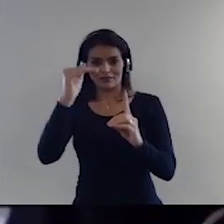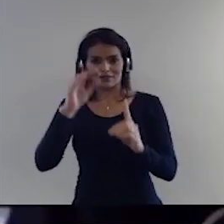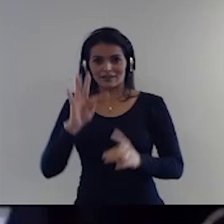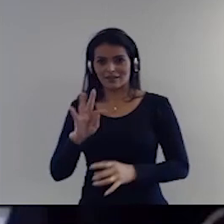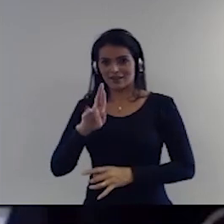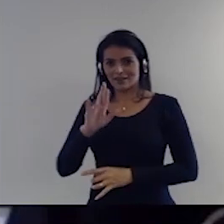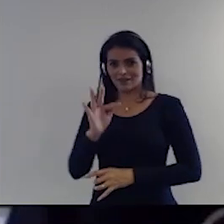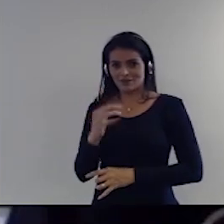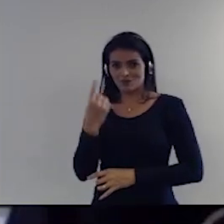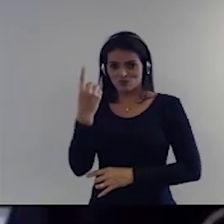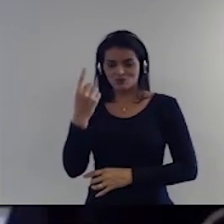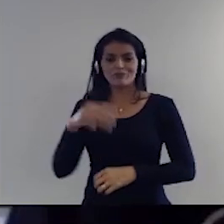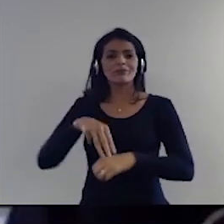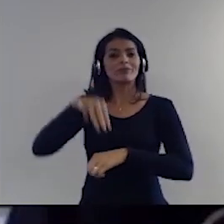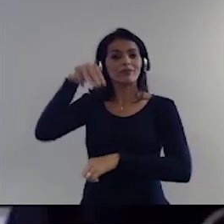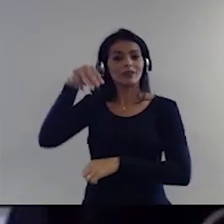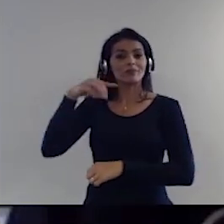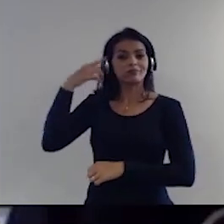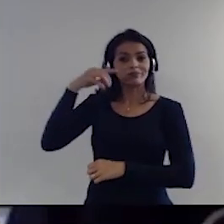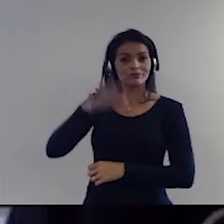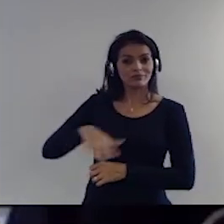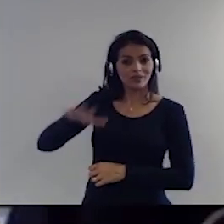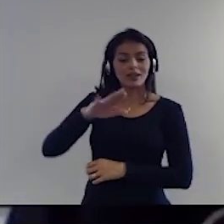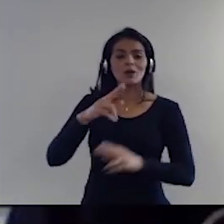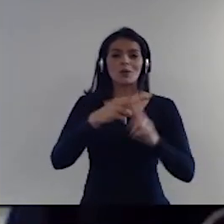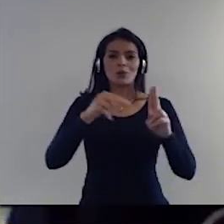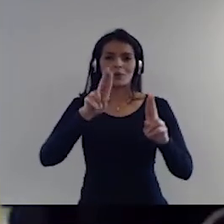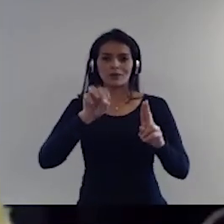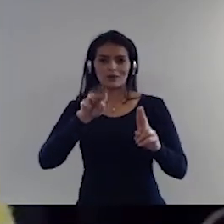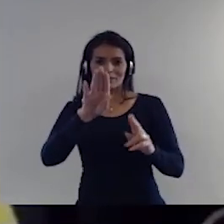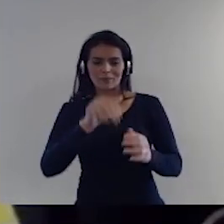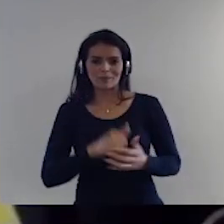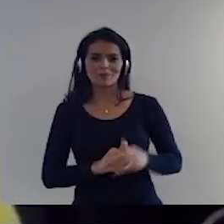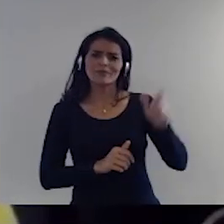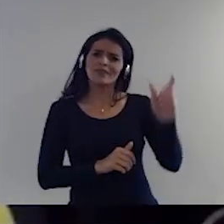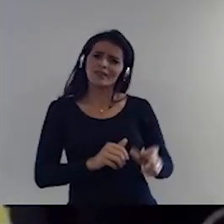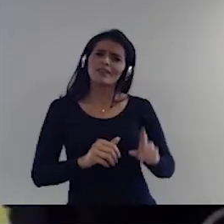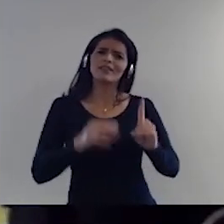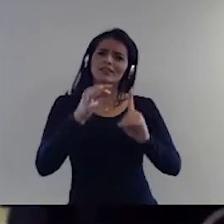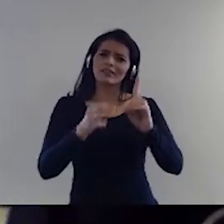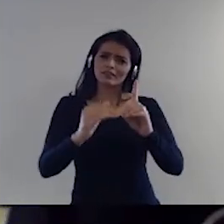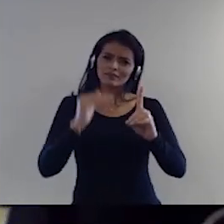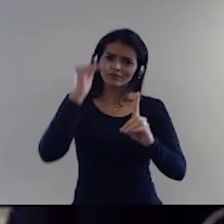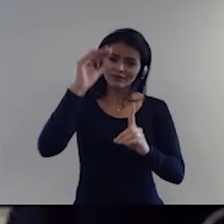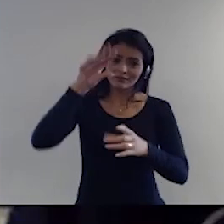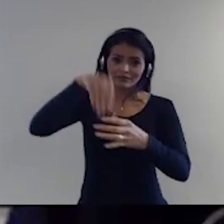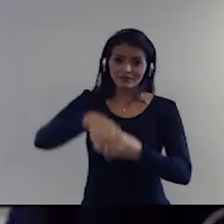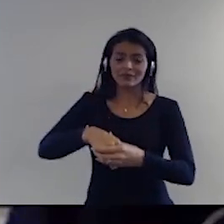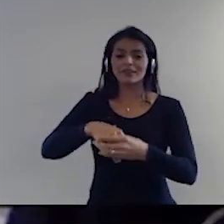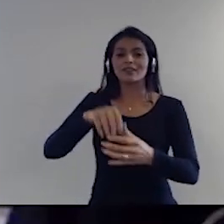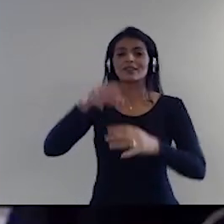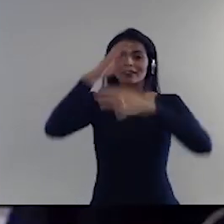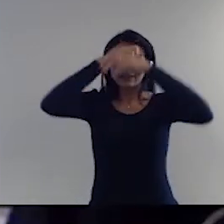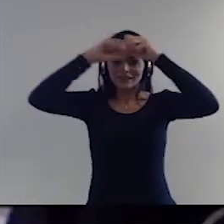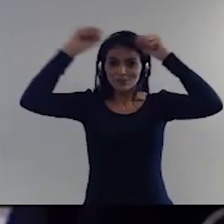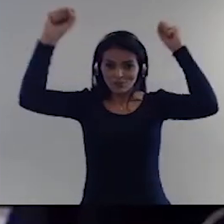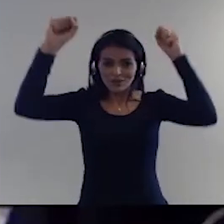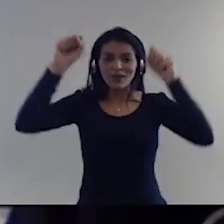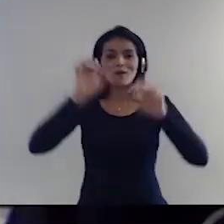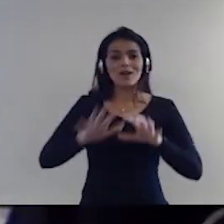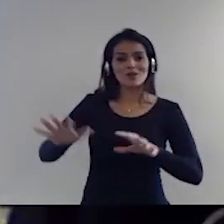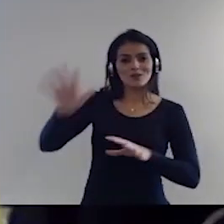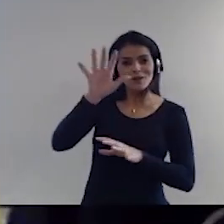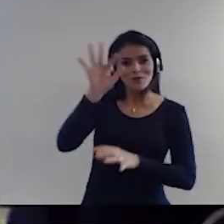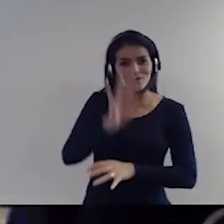Ela tem mestrado em Direito pela Universidade de Brasília, uma das desembargadoras que compõem o Tribunal Regional Federal da Primeira